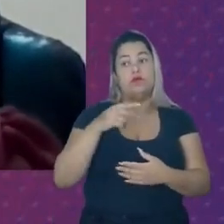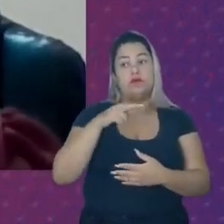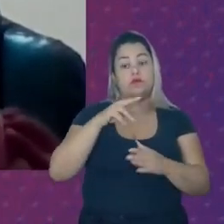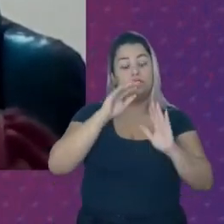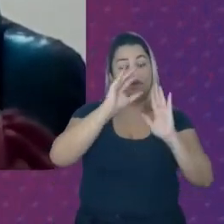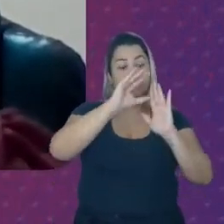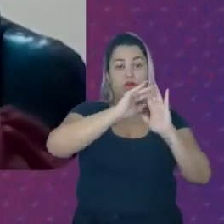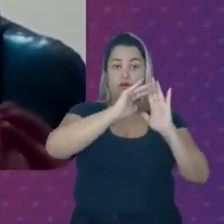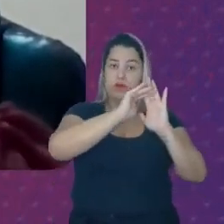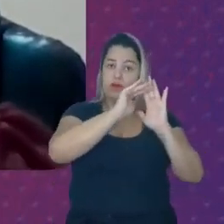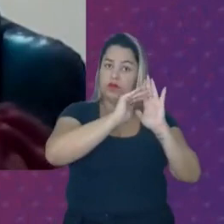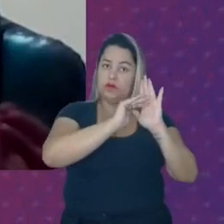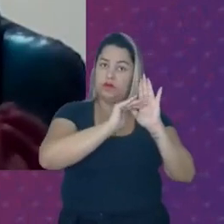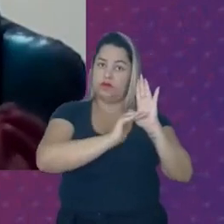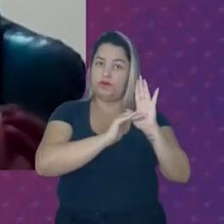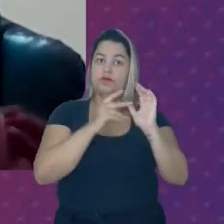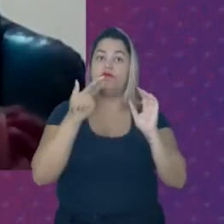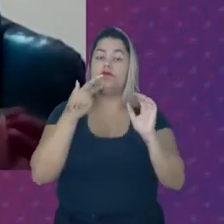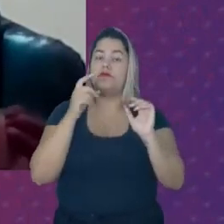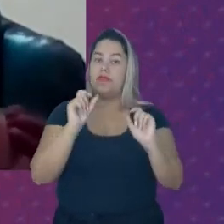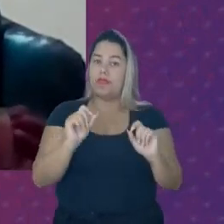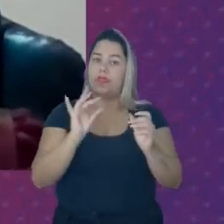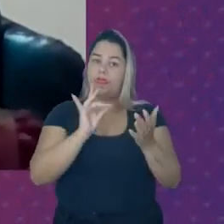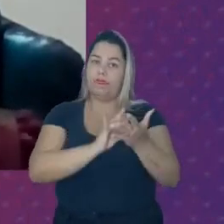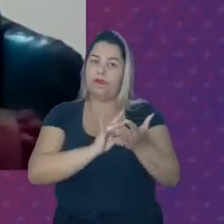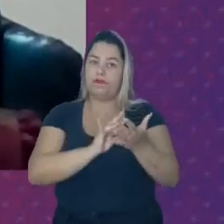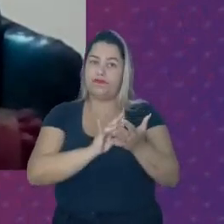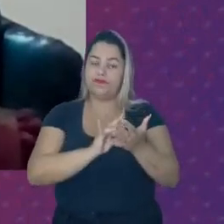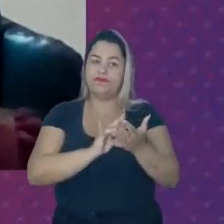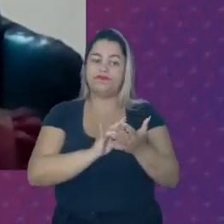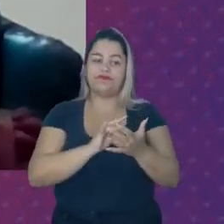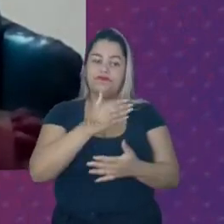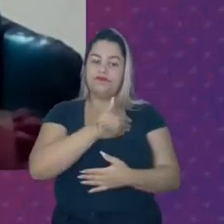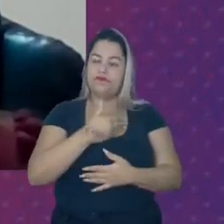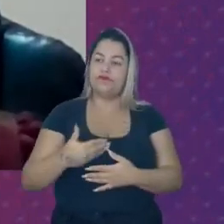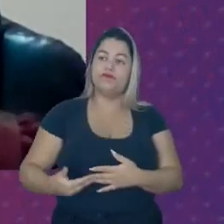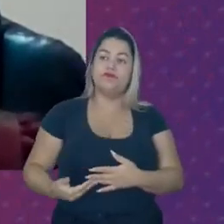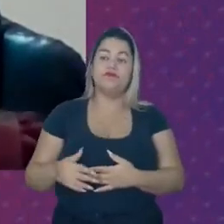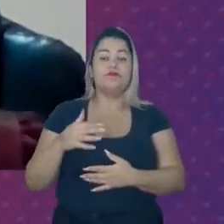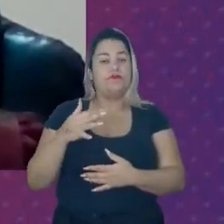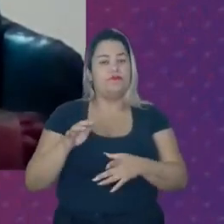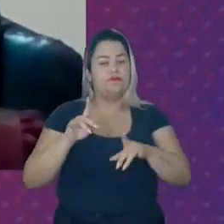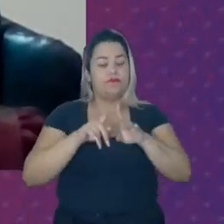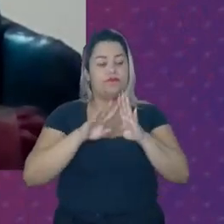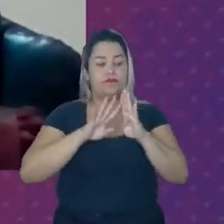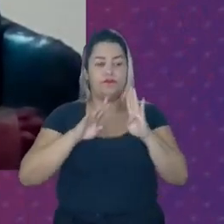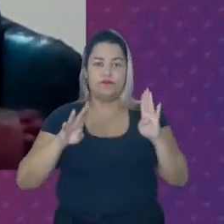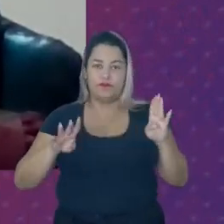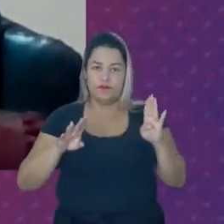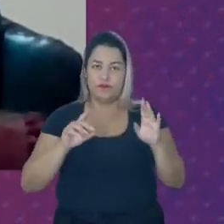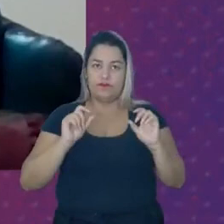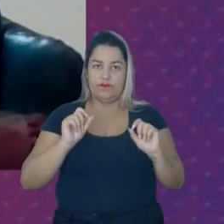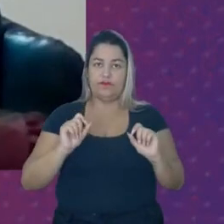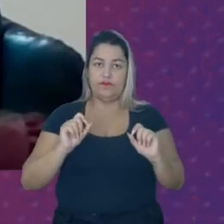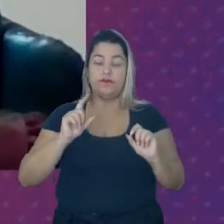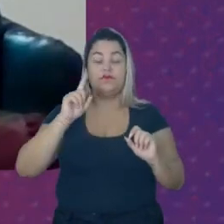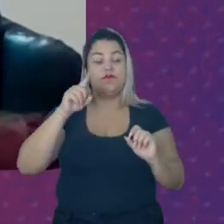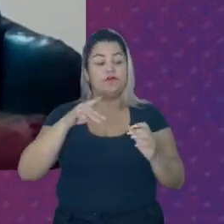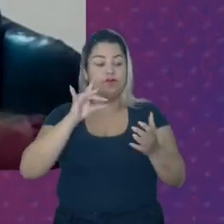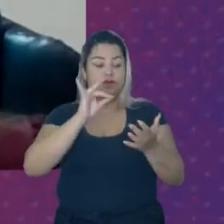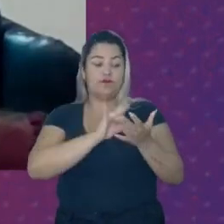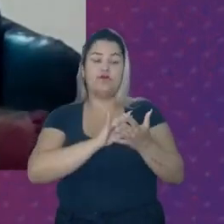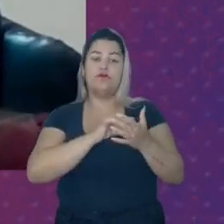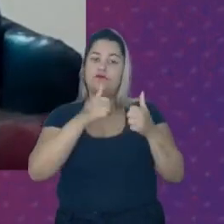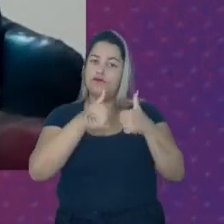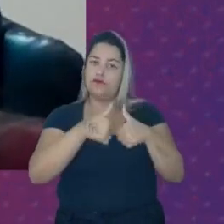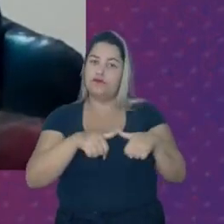para que, de fato, enquanto governo federal, os beneficiários, eles